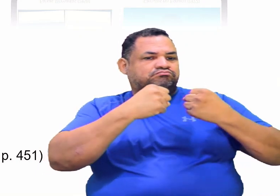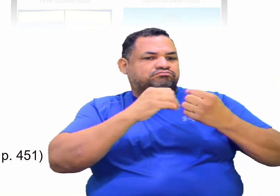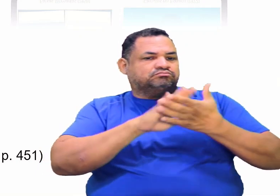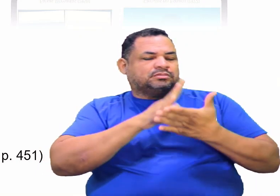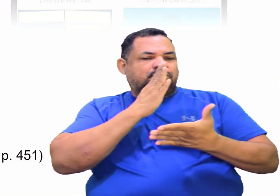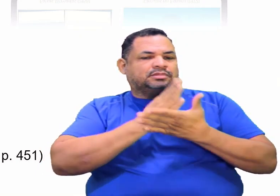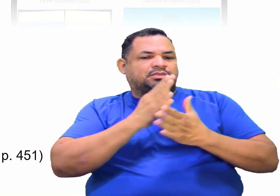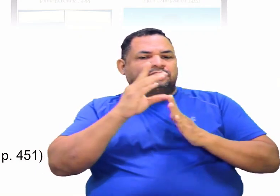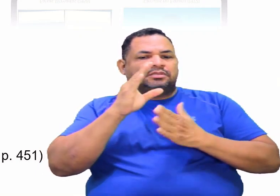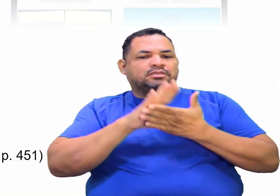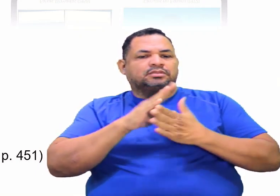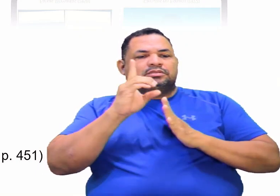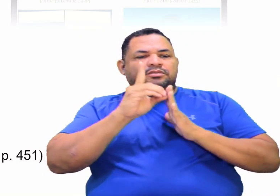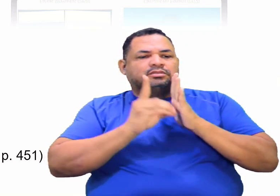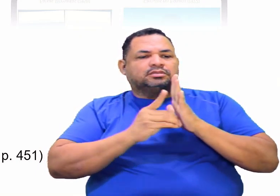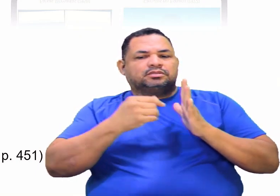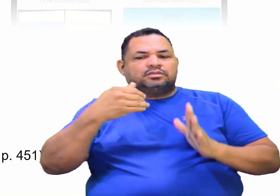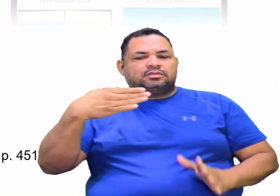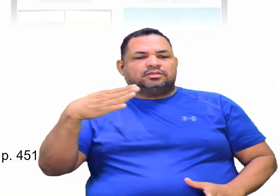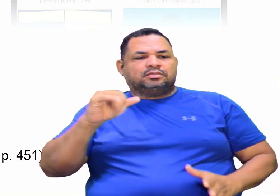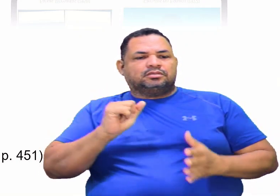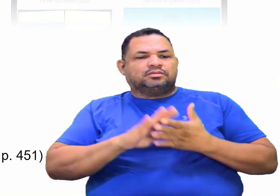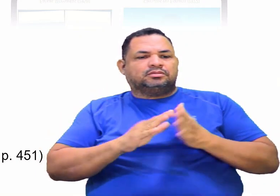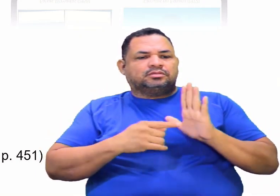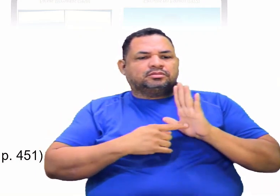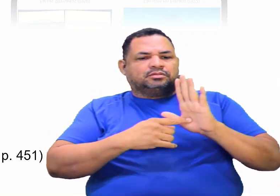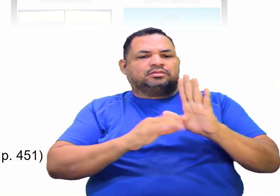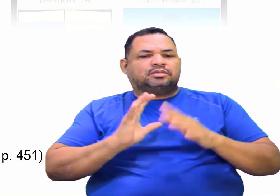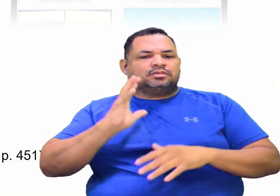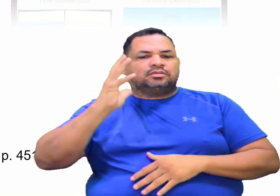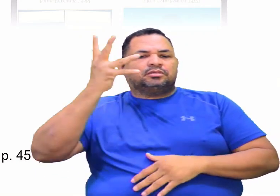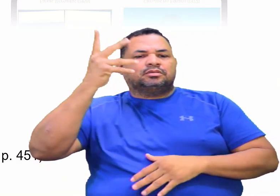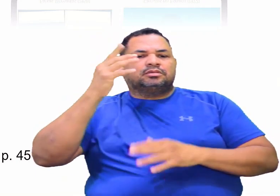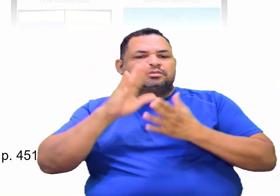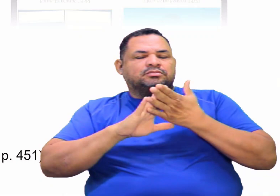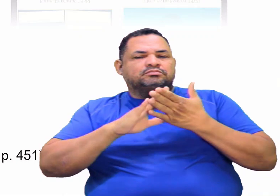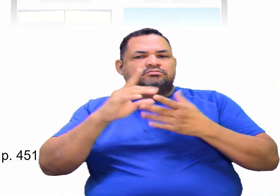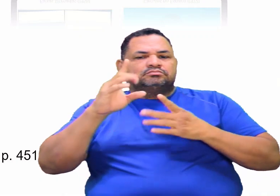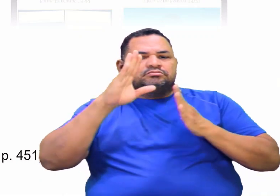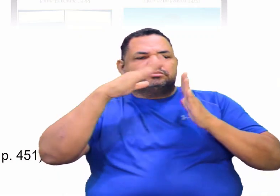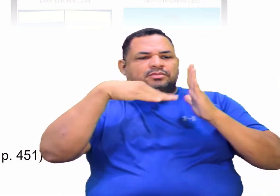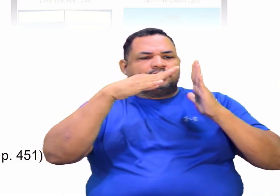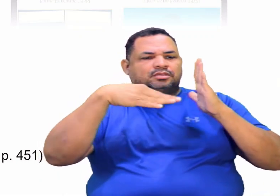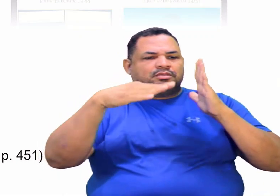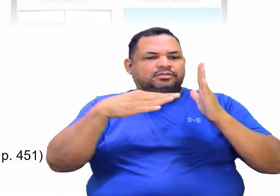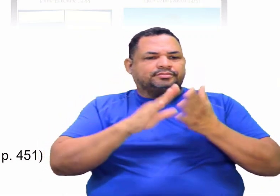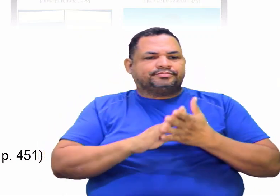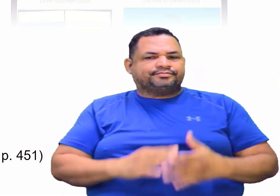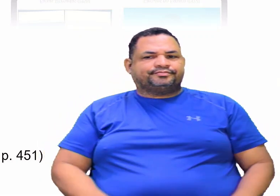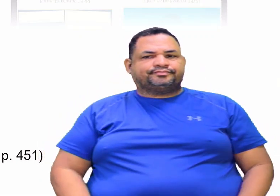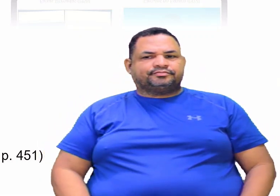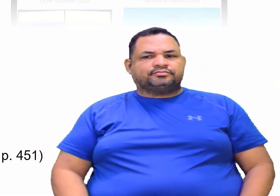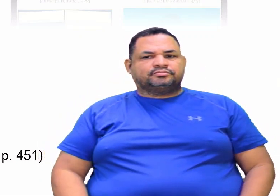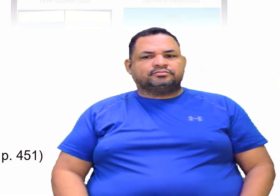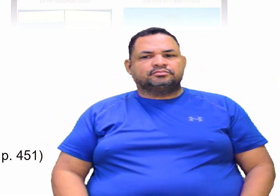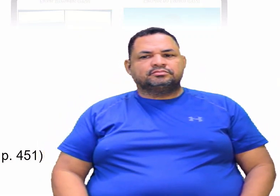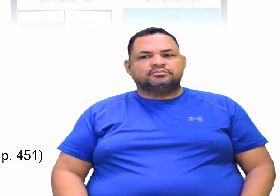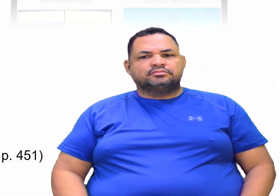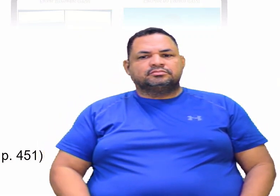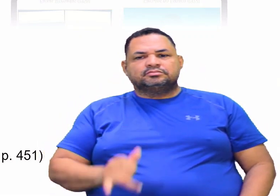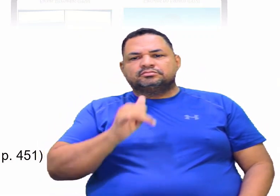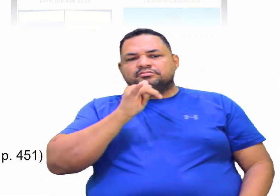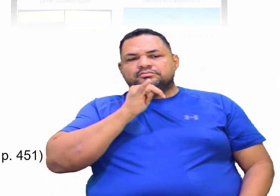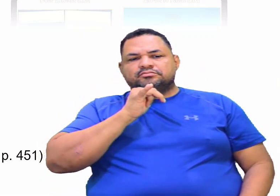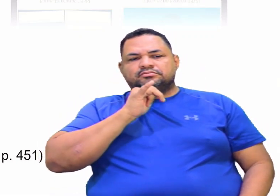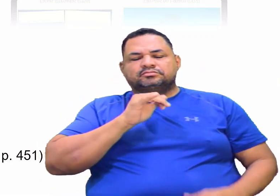e enfatizava a capacidade expressiva das pinceladas, né? Como